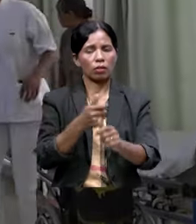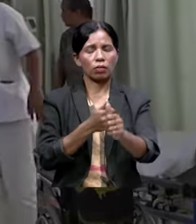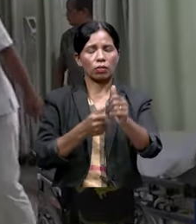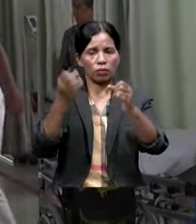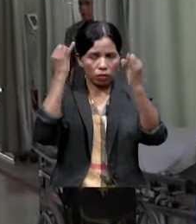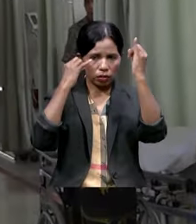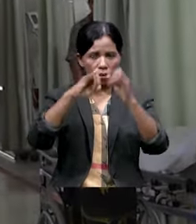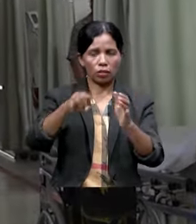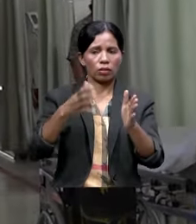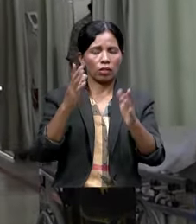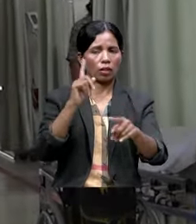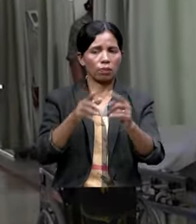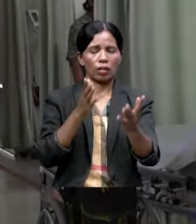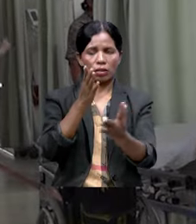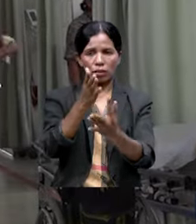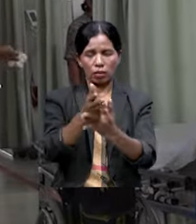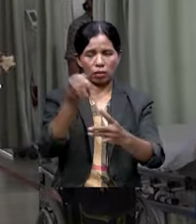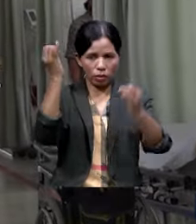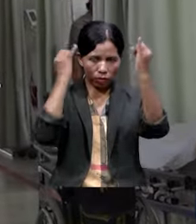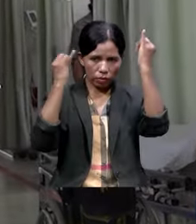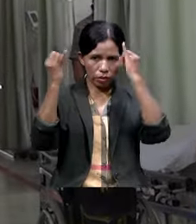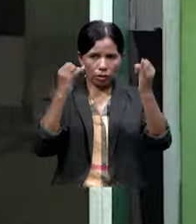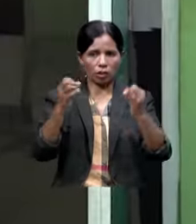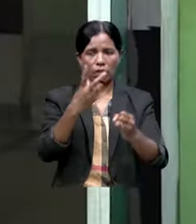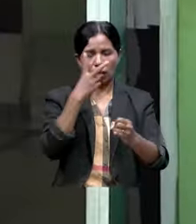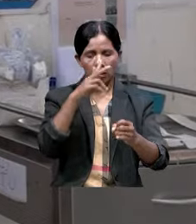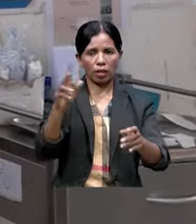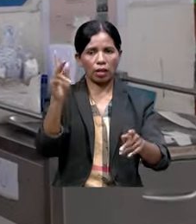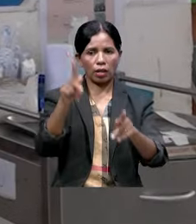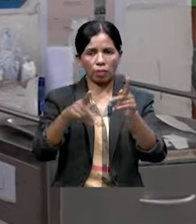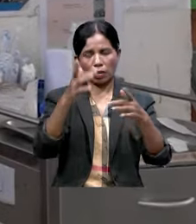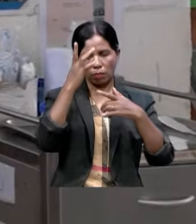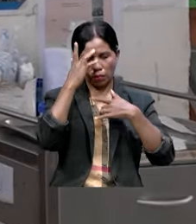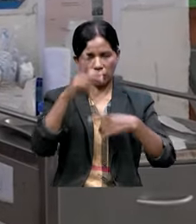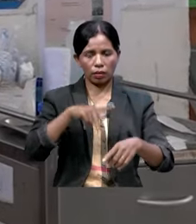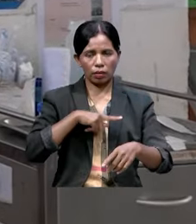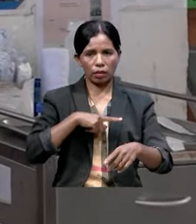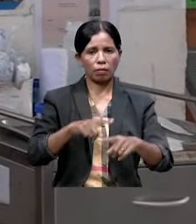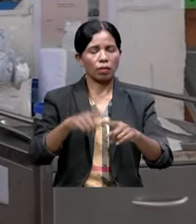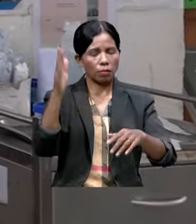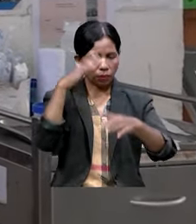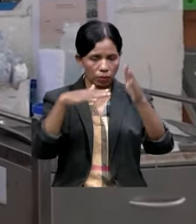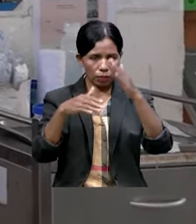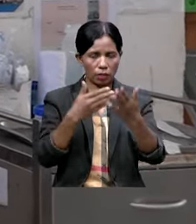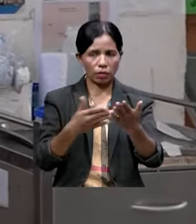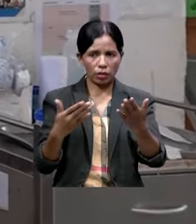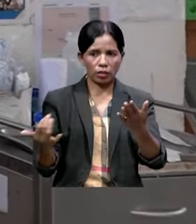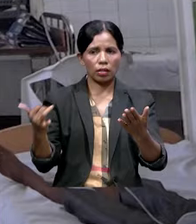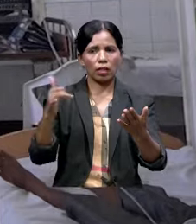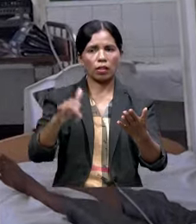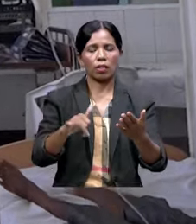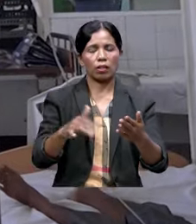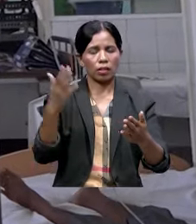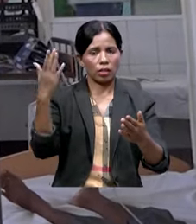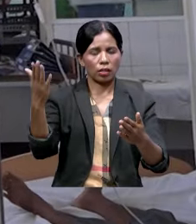nebe jornalista, labele acesso uma informação liga para paciente nia privacidade, nebe problema equipamento ca situação ruma nebe